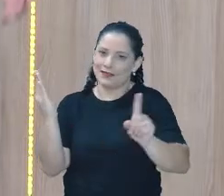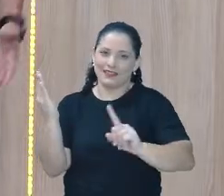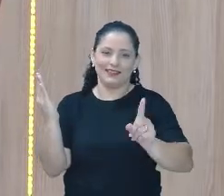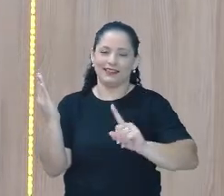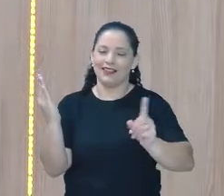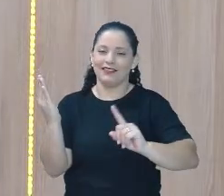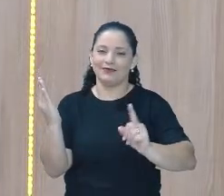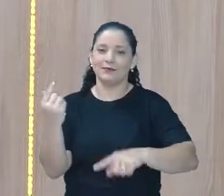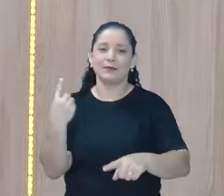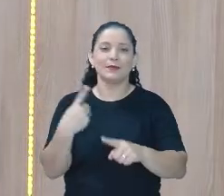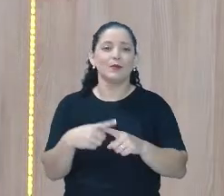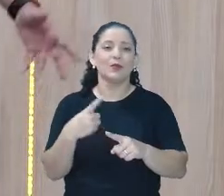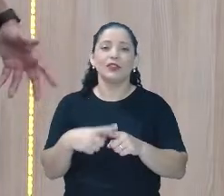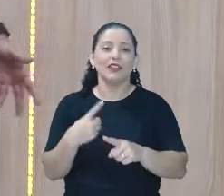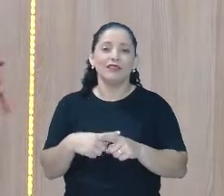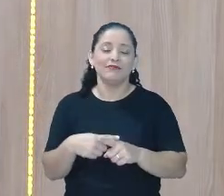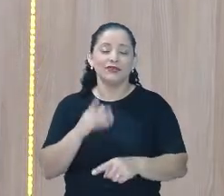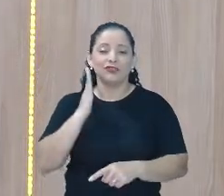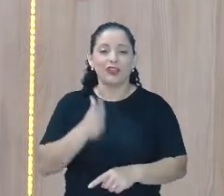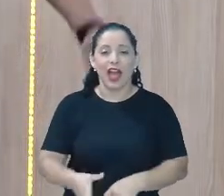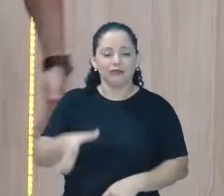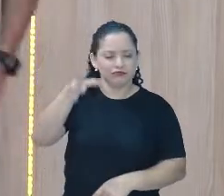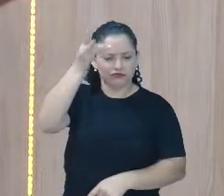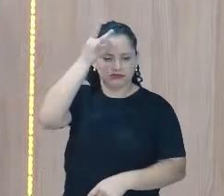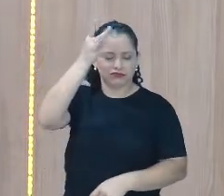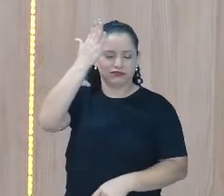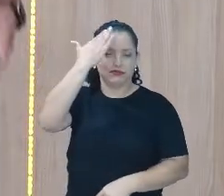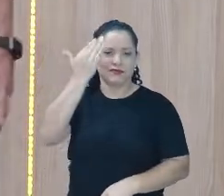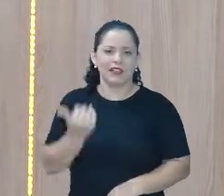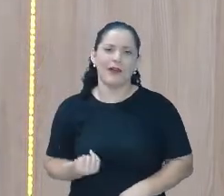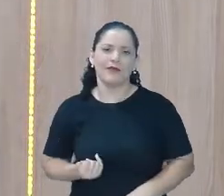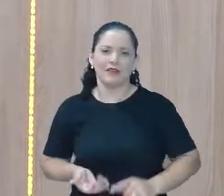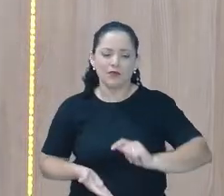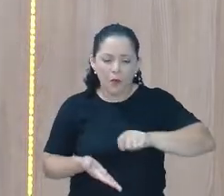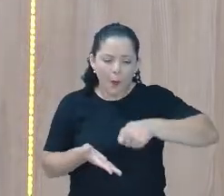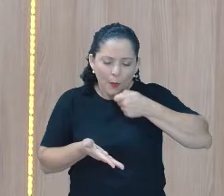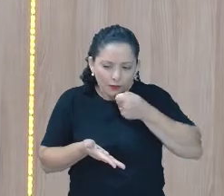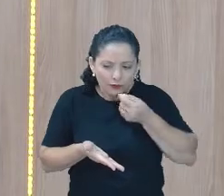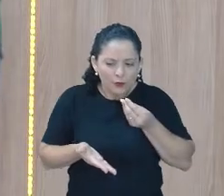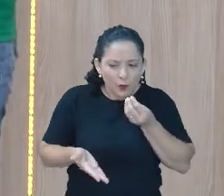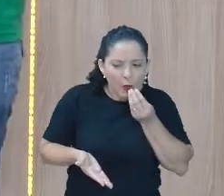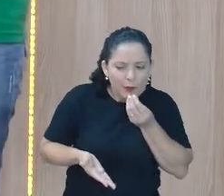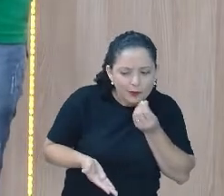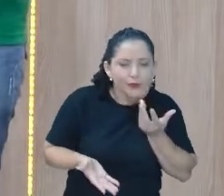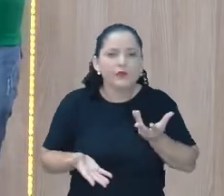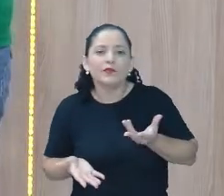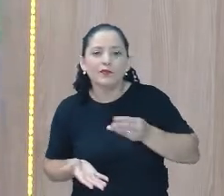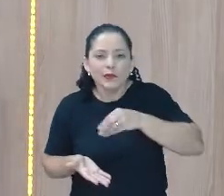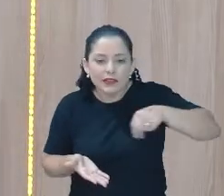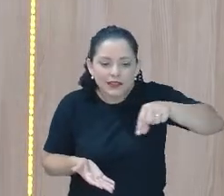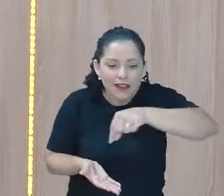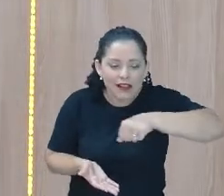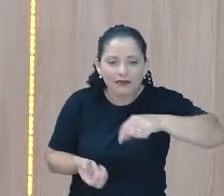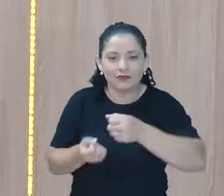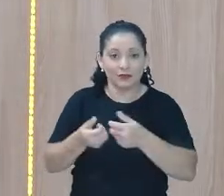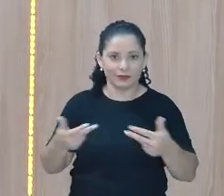visual, né? E a questão do sabor mesmo, né? Vai provando, ver se falta sal, açúcar e por aí vai. Mas vamos